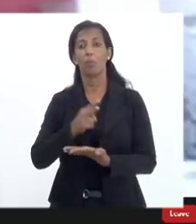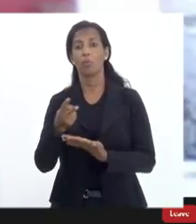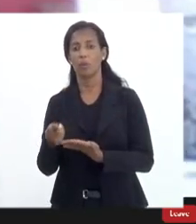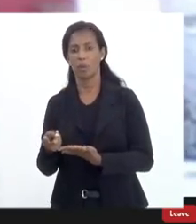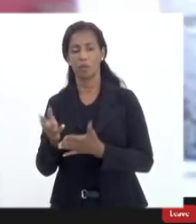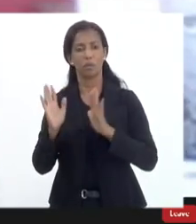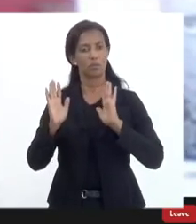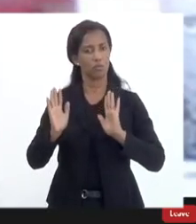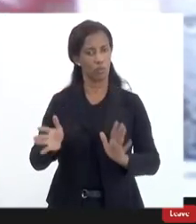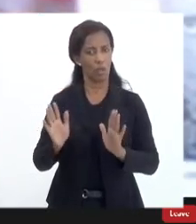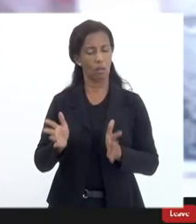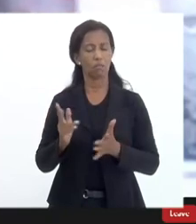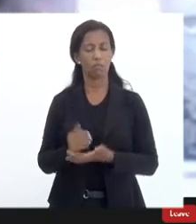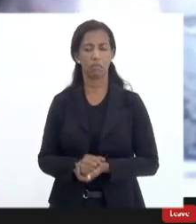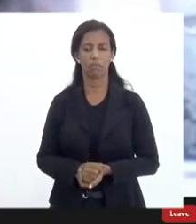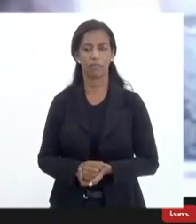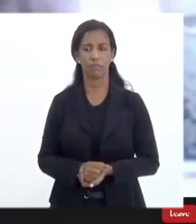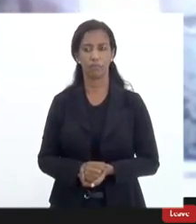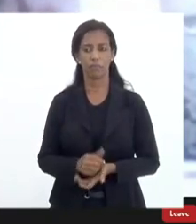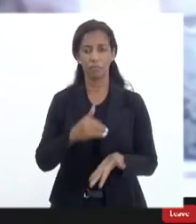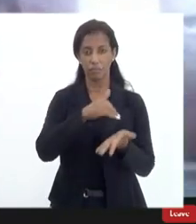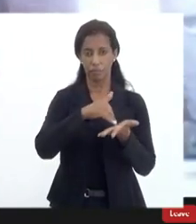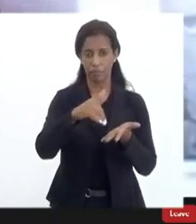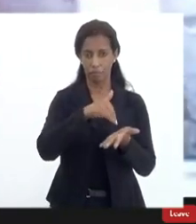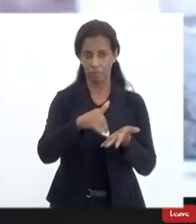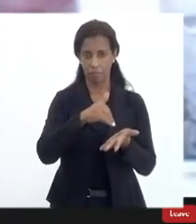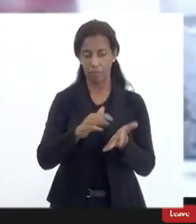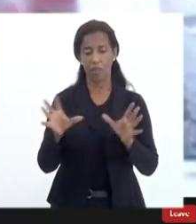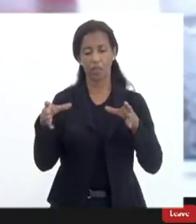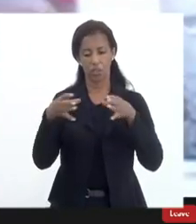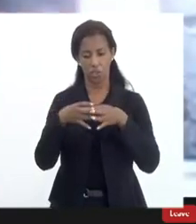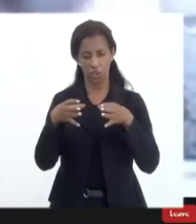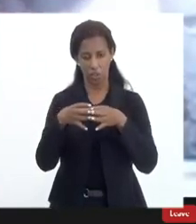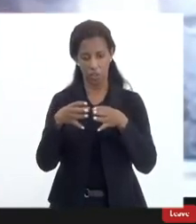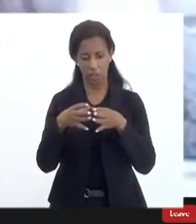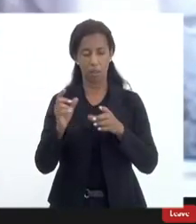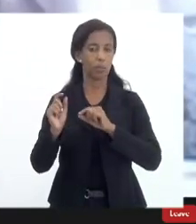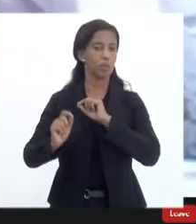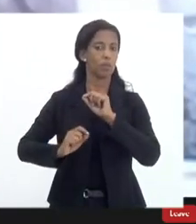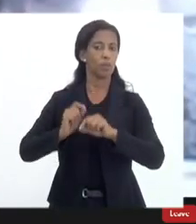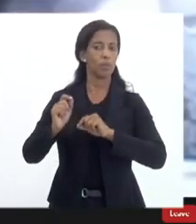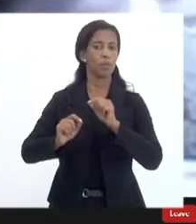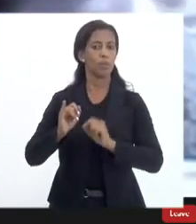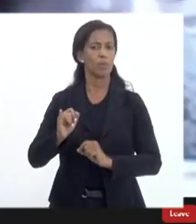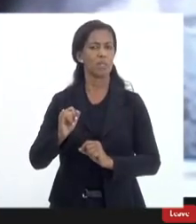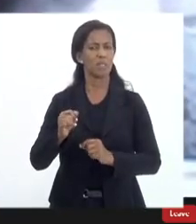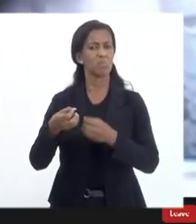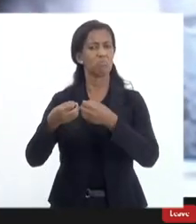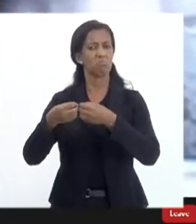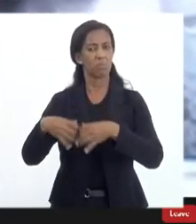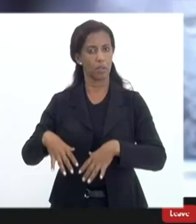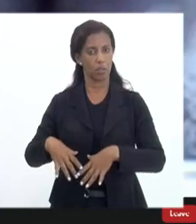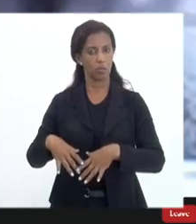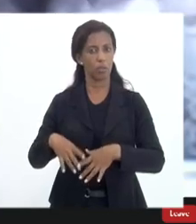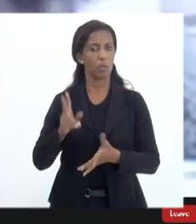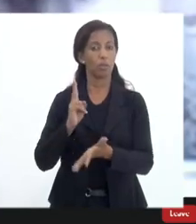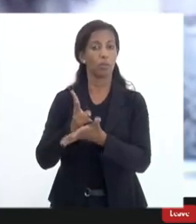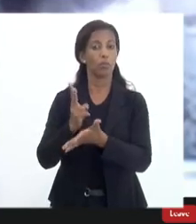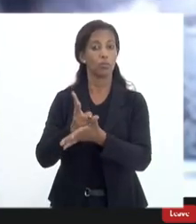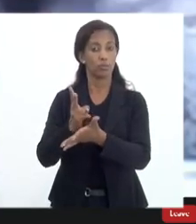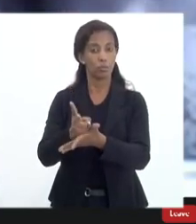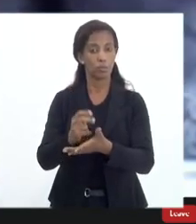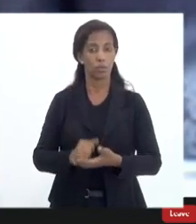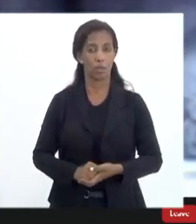né, de secretaria, de equipes, o que isso prejudica a